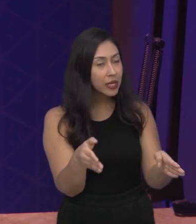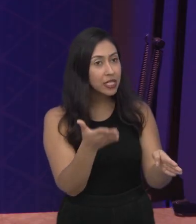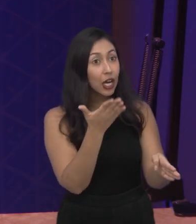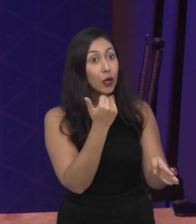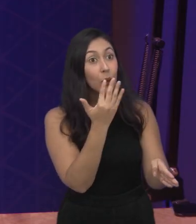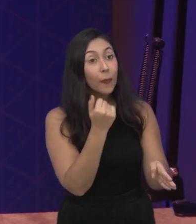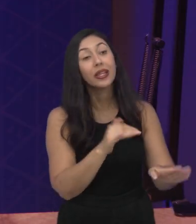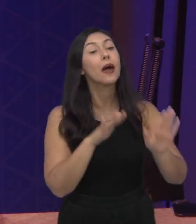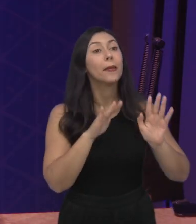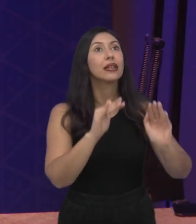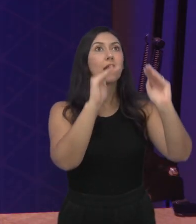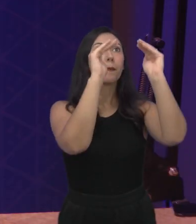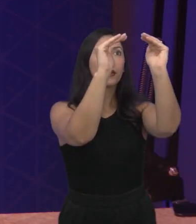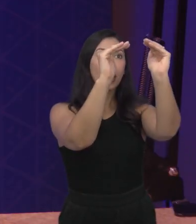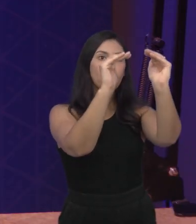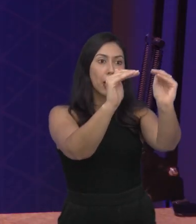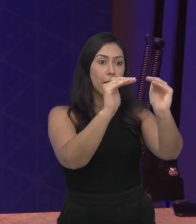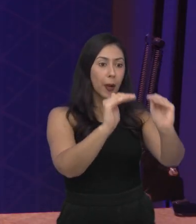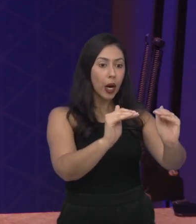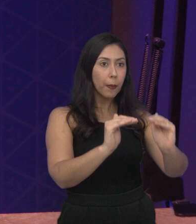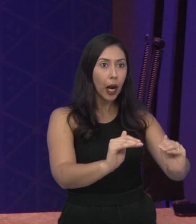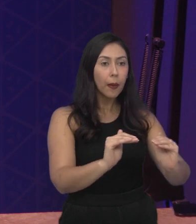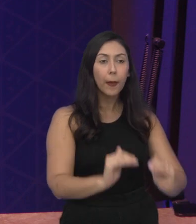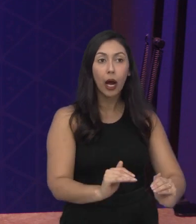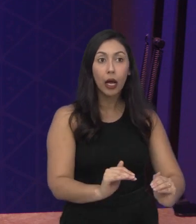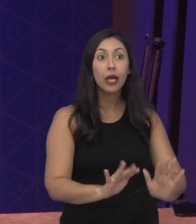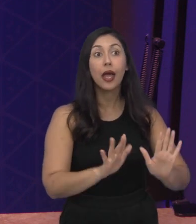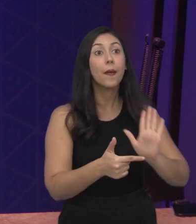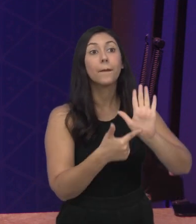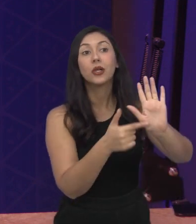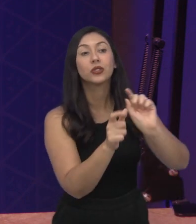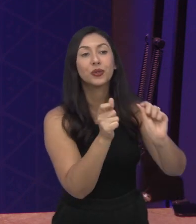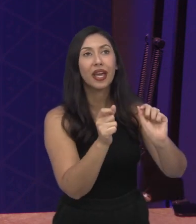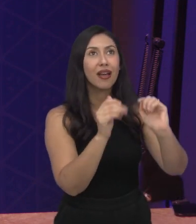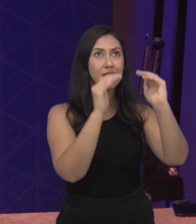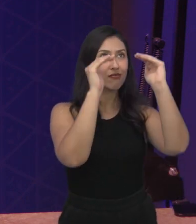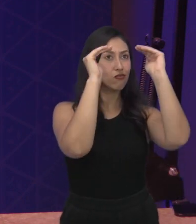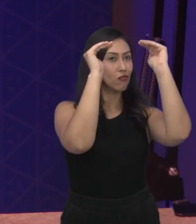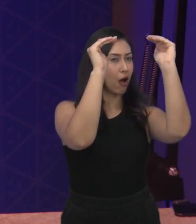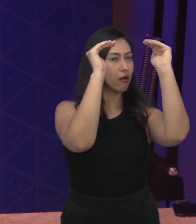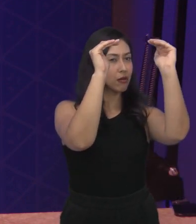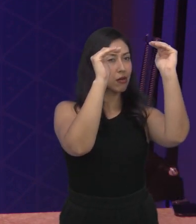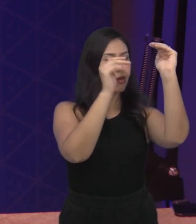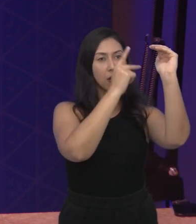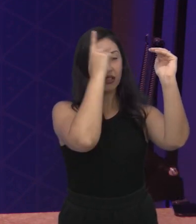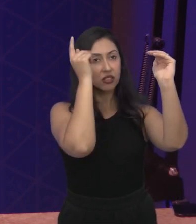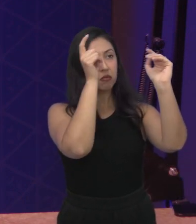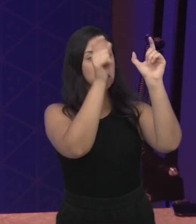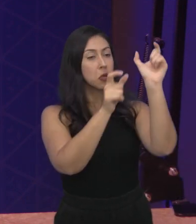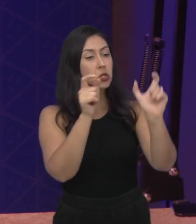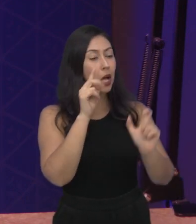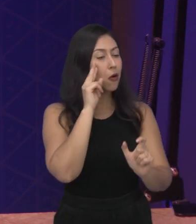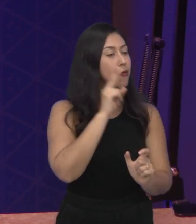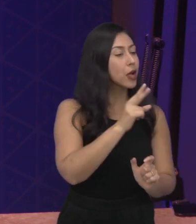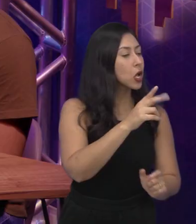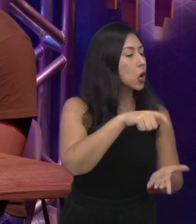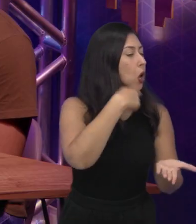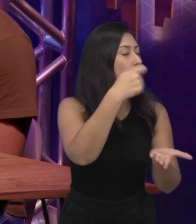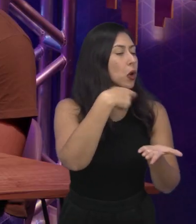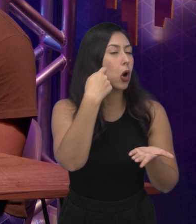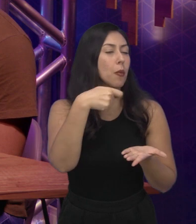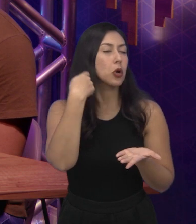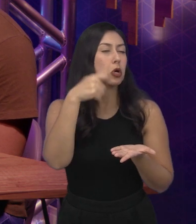Só que assim, são muitos níveis, e daí o filme retrata isso, que nos primeiros níveis as pessoas comem a comida,